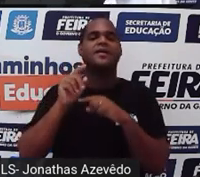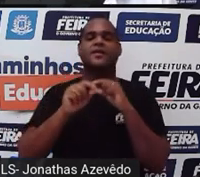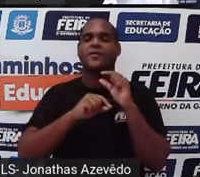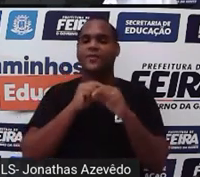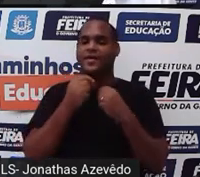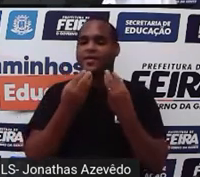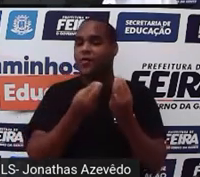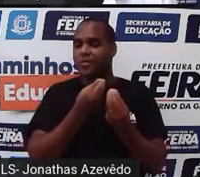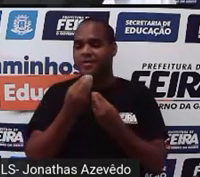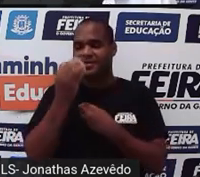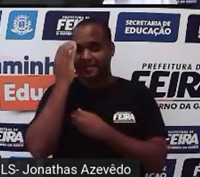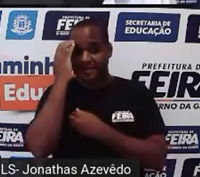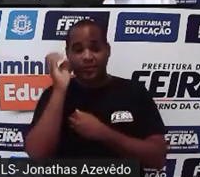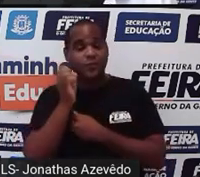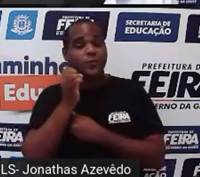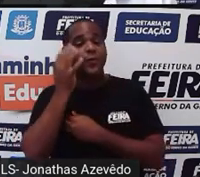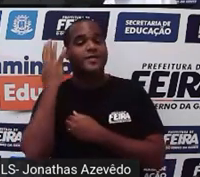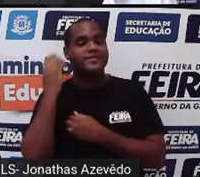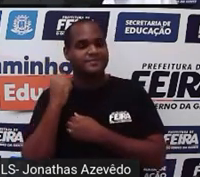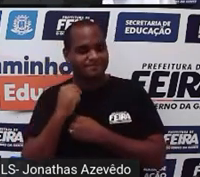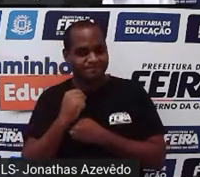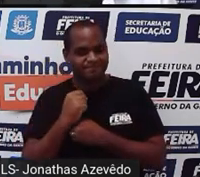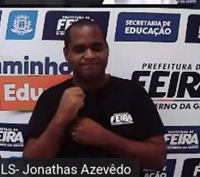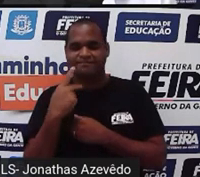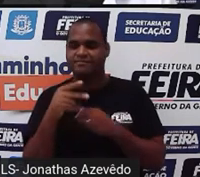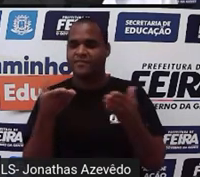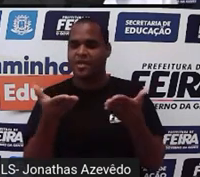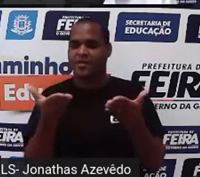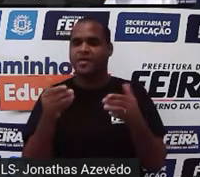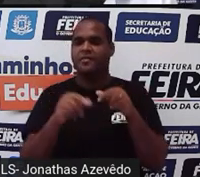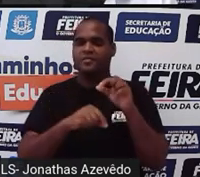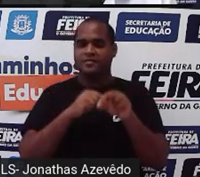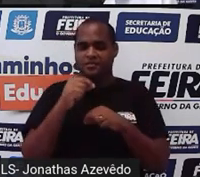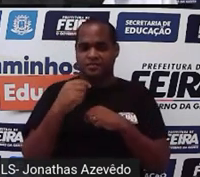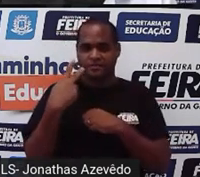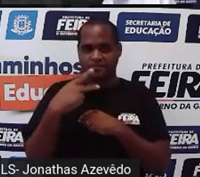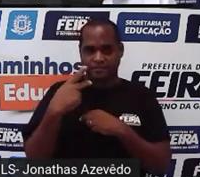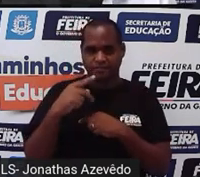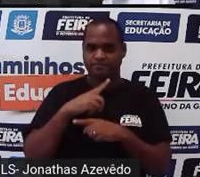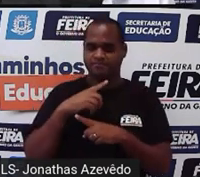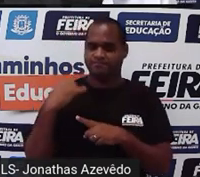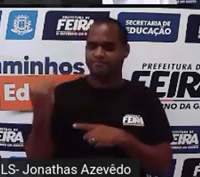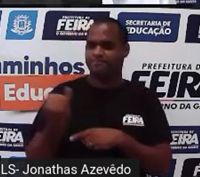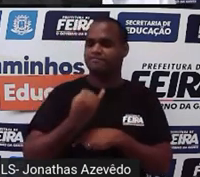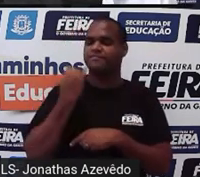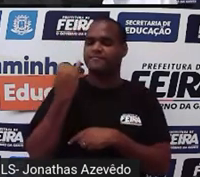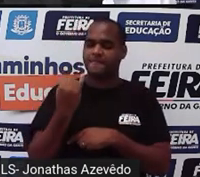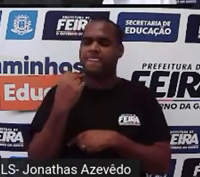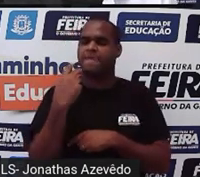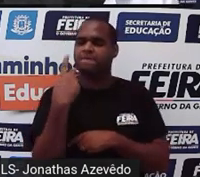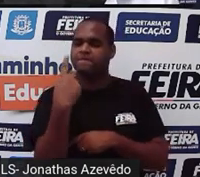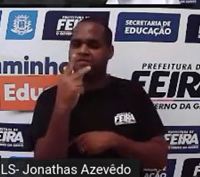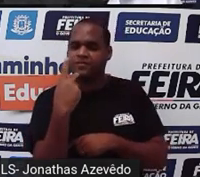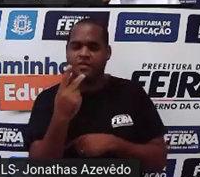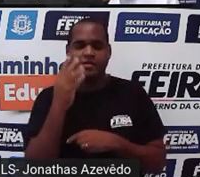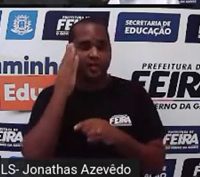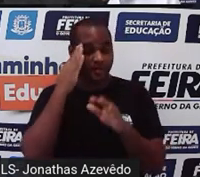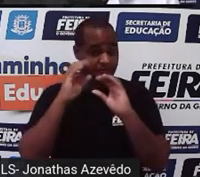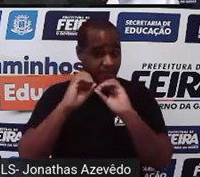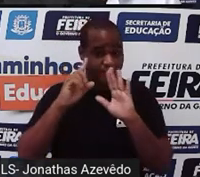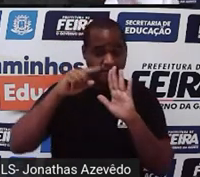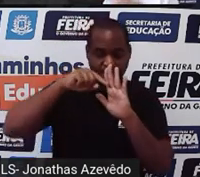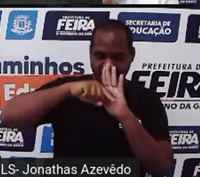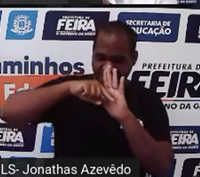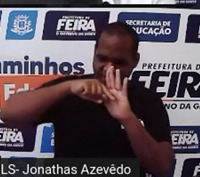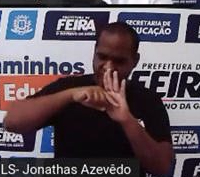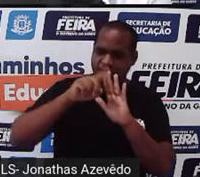entendeu mas entendeu quanto a gente se faz esse momento e esse momento é importante para a gente a e